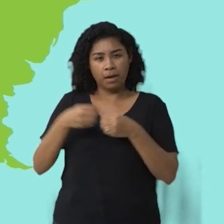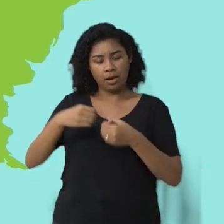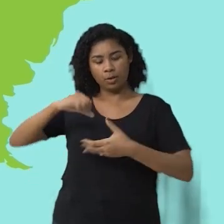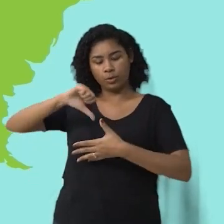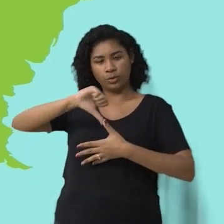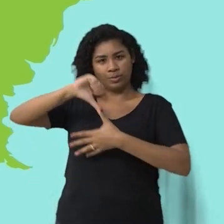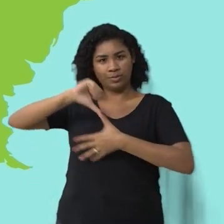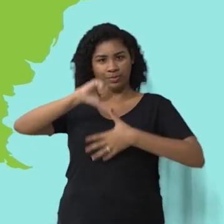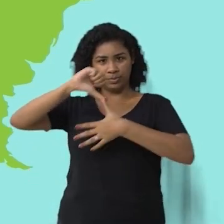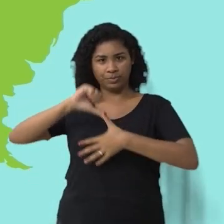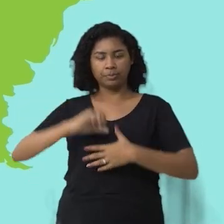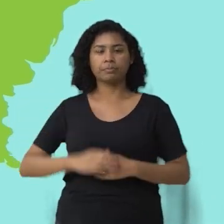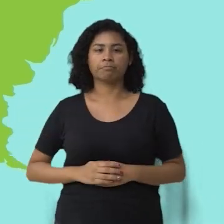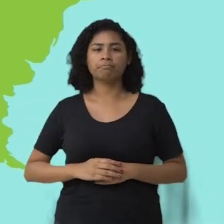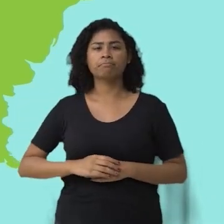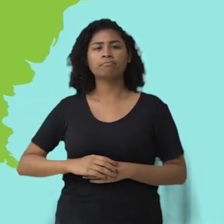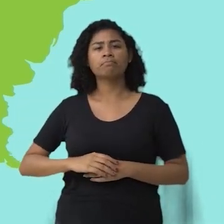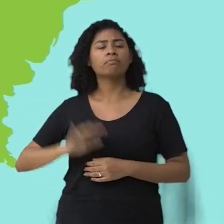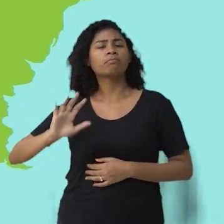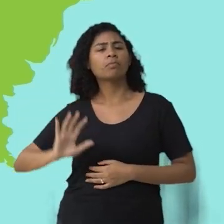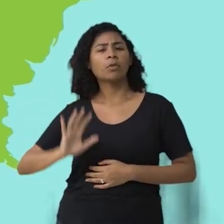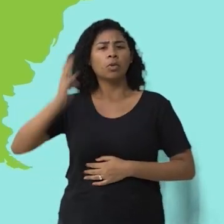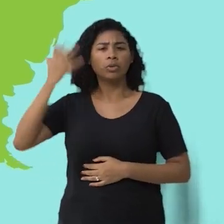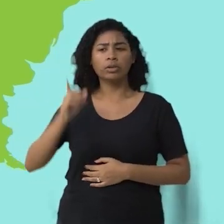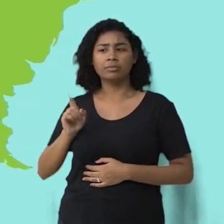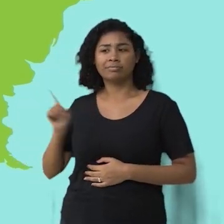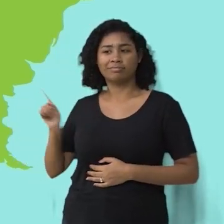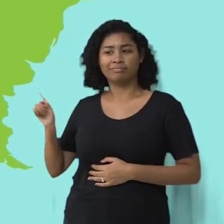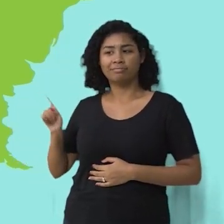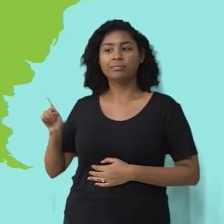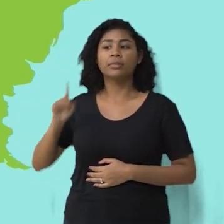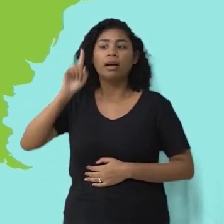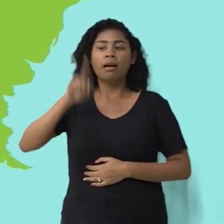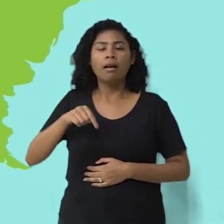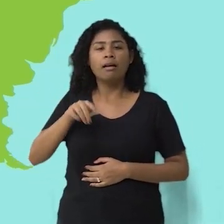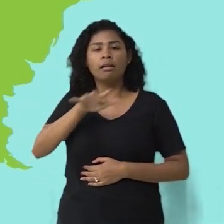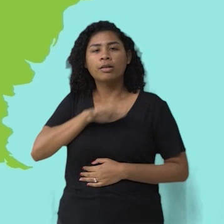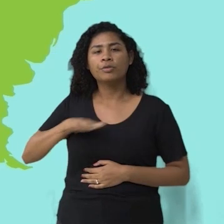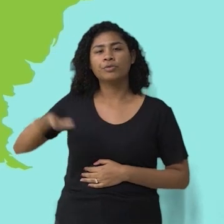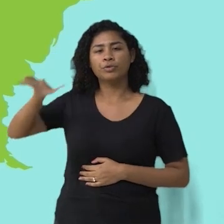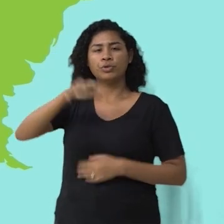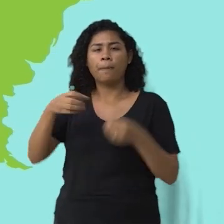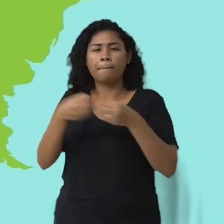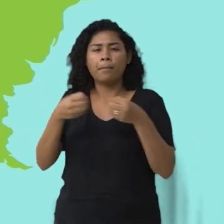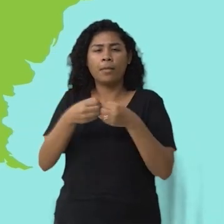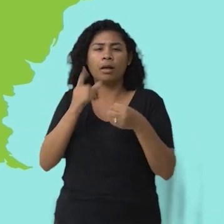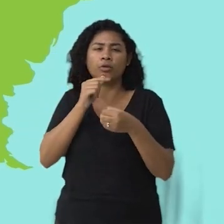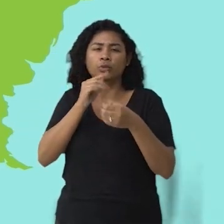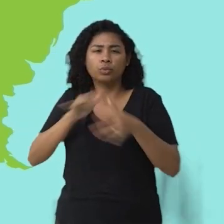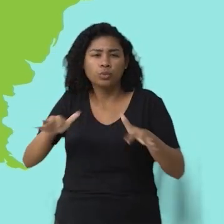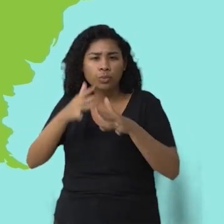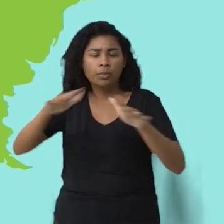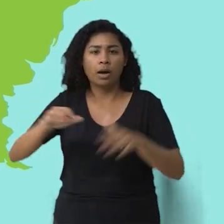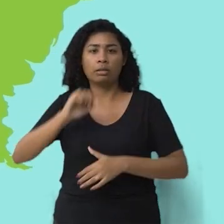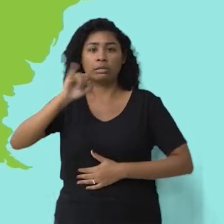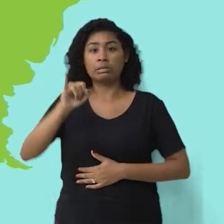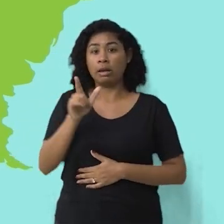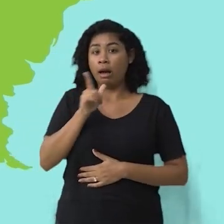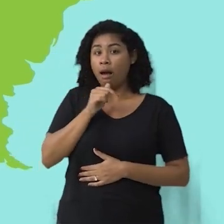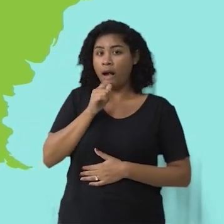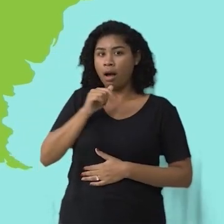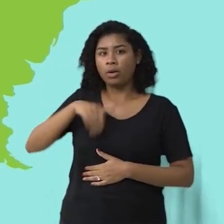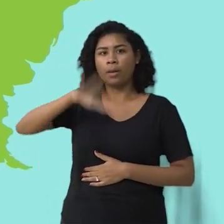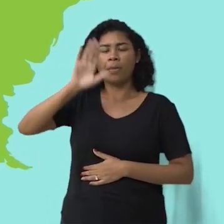da ressurgência ocorre especialmente em regiões costeiras e se dá quando as águas frias e profundas, em geral